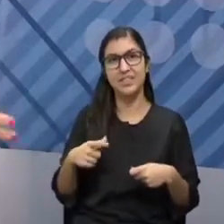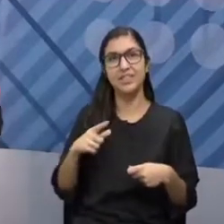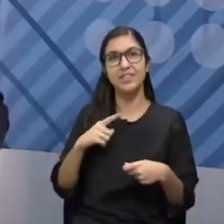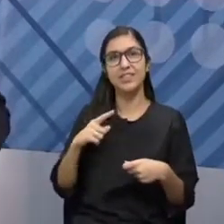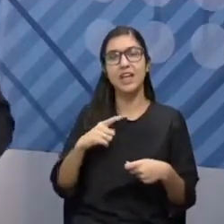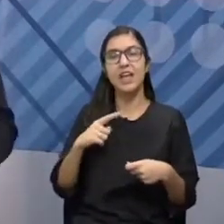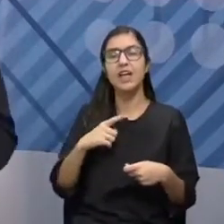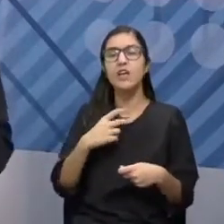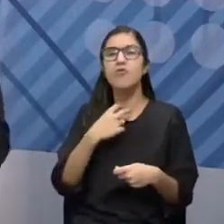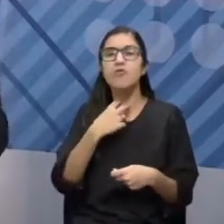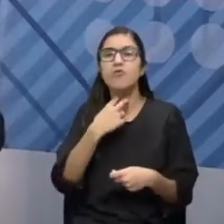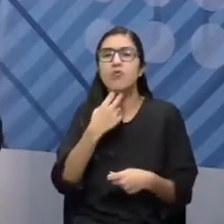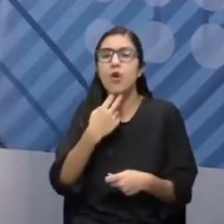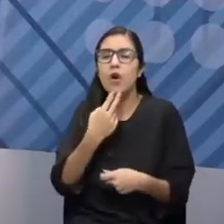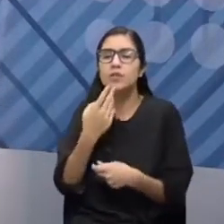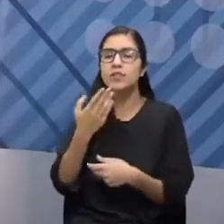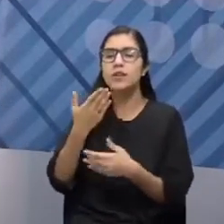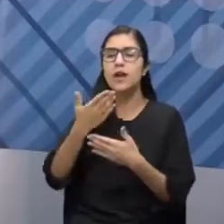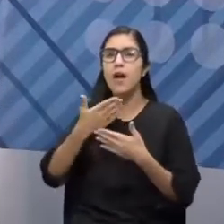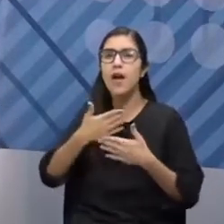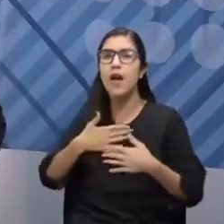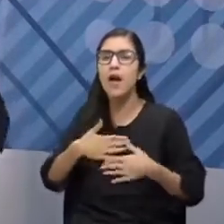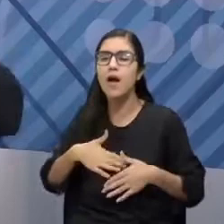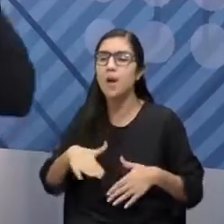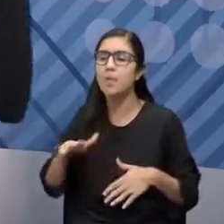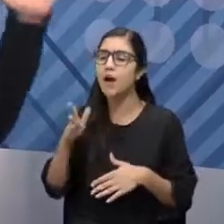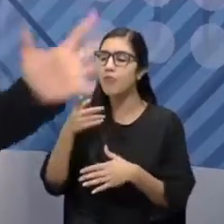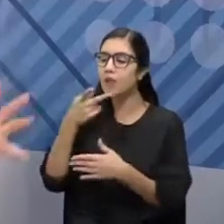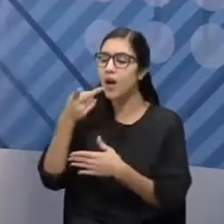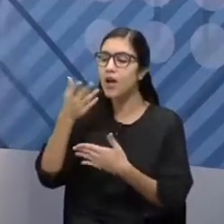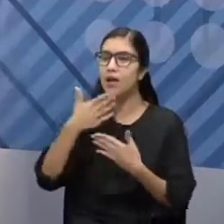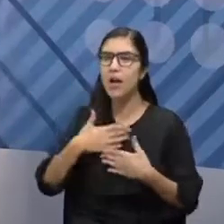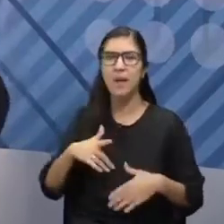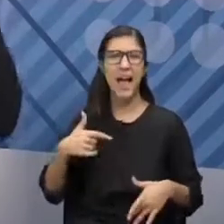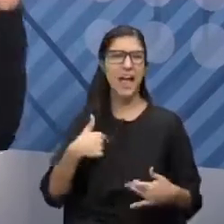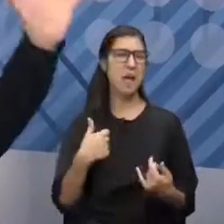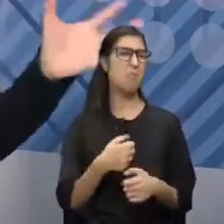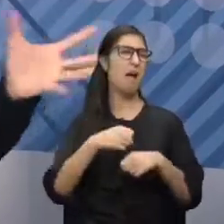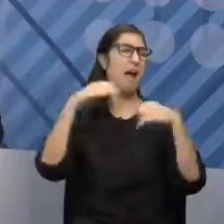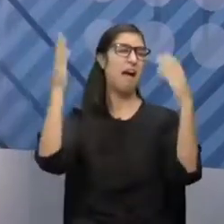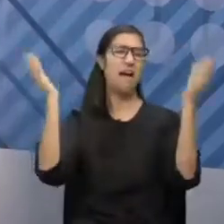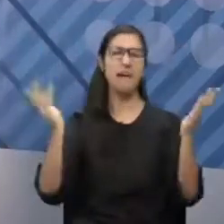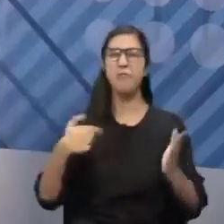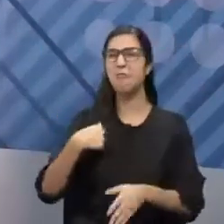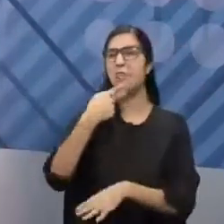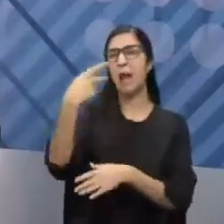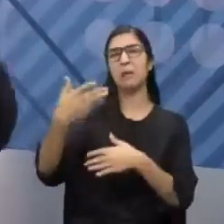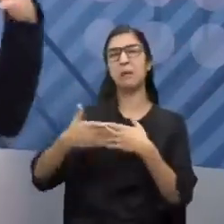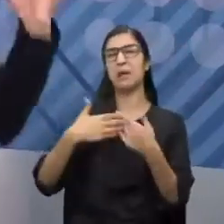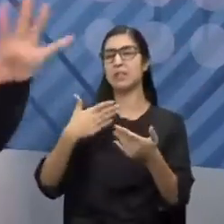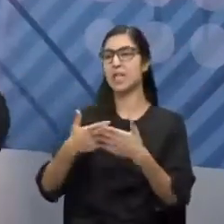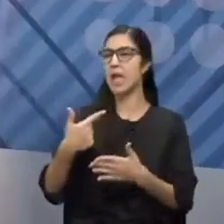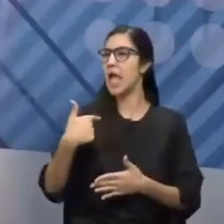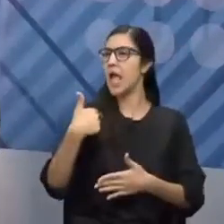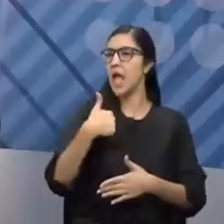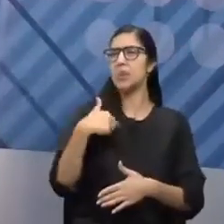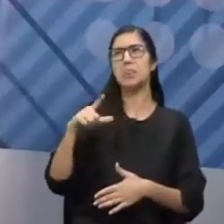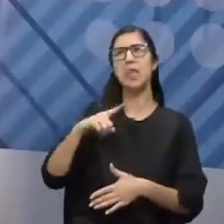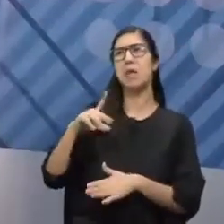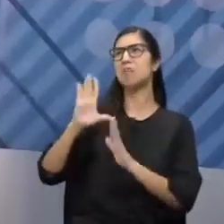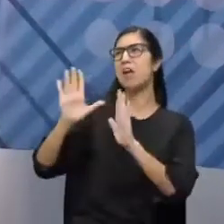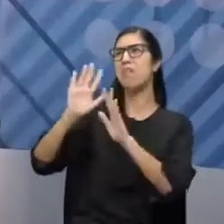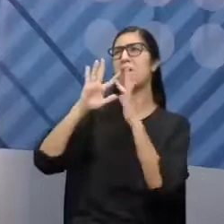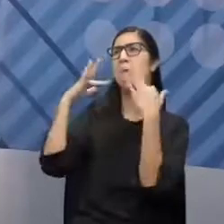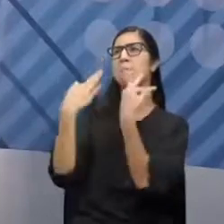timbre mais baixo. Isso é um exercício, tá, gente? Eu sou muito espalhafatosa, eu não levo... Nossa, eu sou italiana.